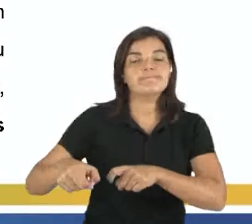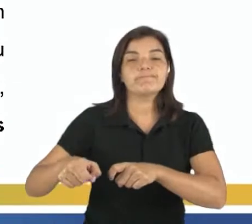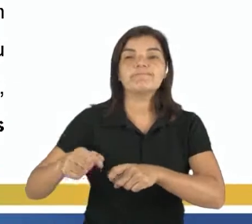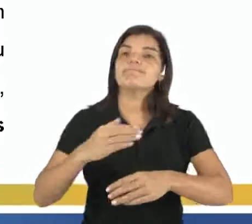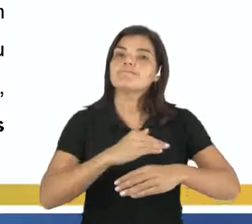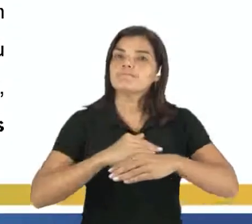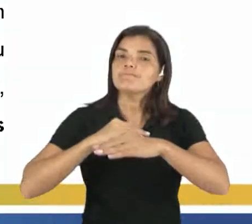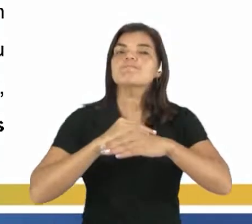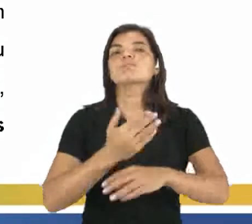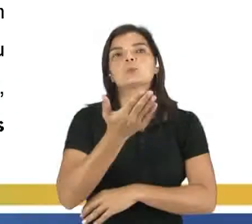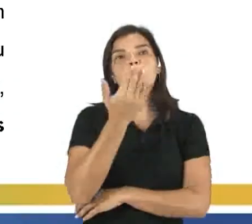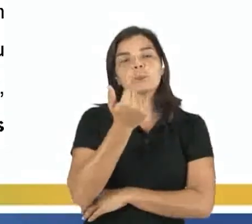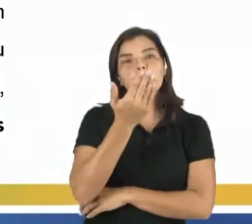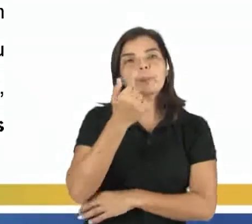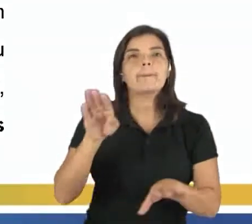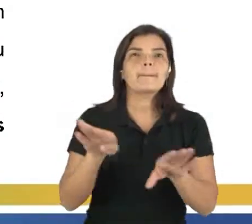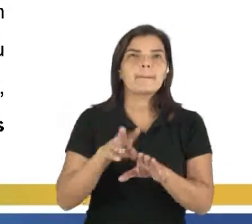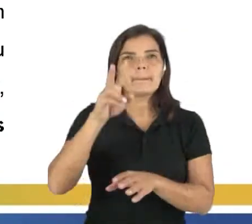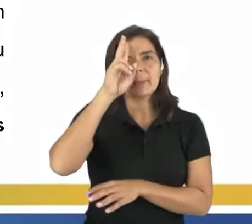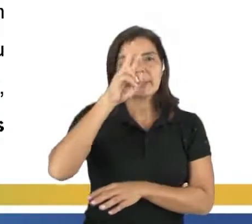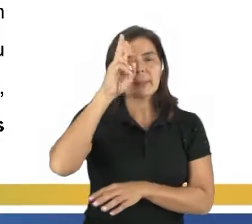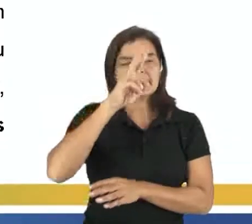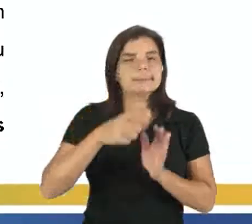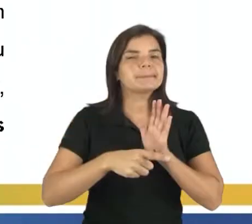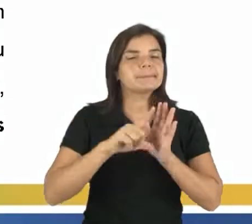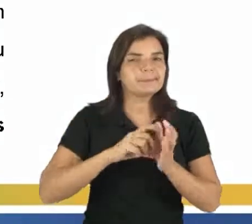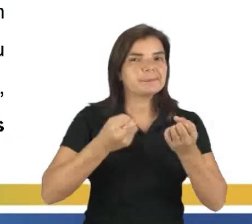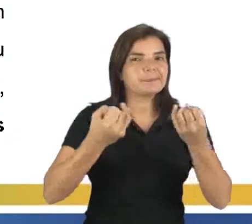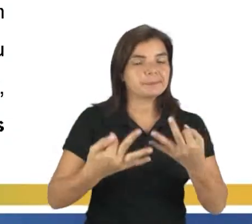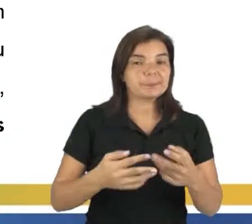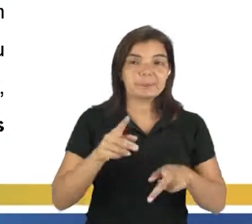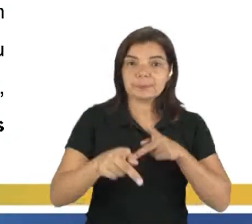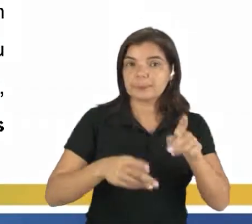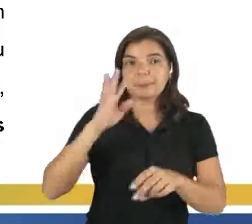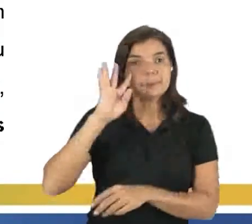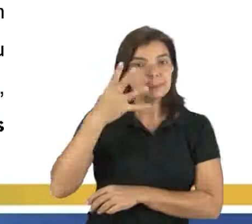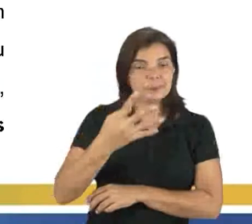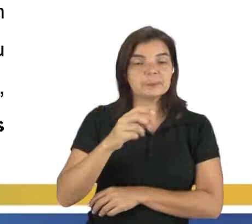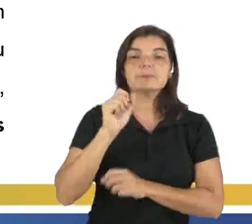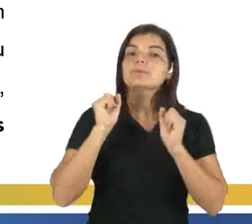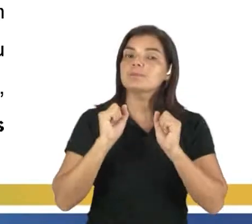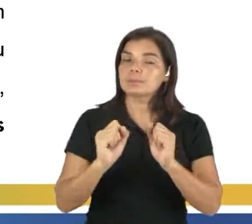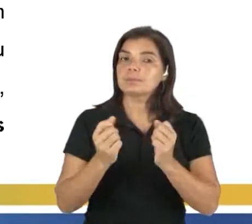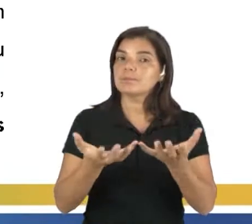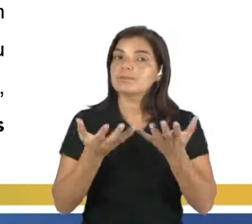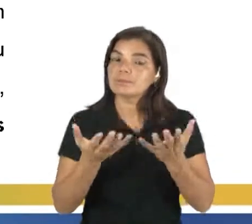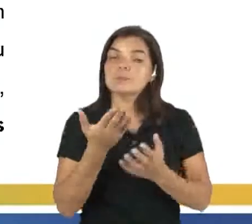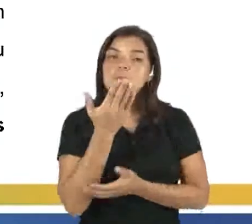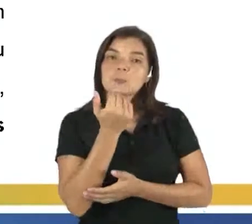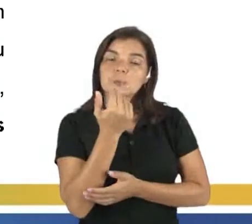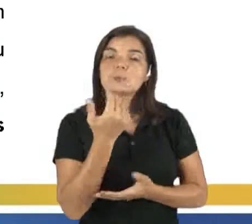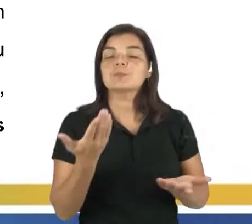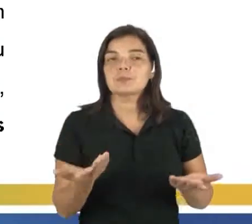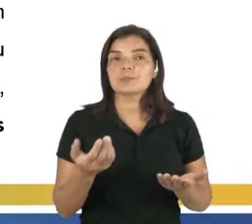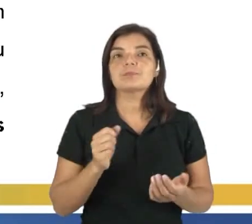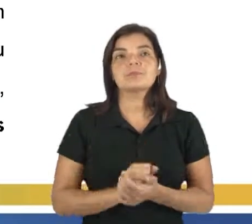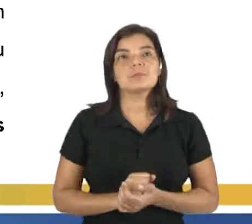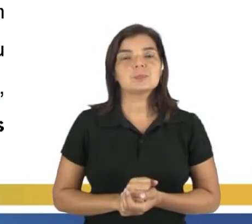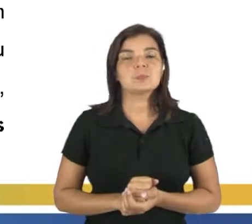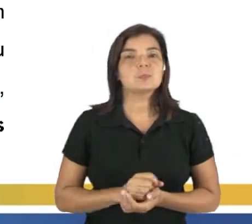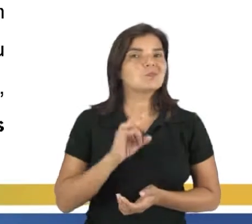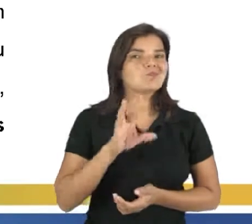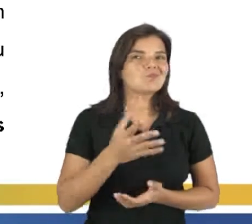soberania alimentar. Lembra daquele termo que a gente explicou anteriormente? Dos paus decidirem o que podem, que querem para se produzir, e